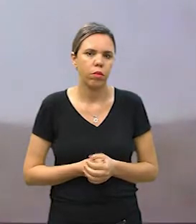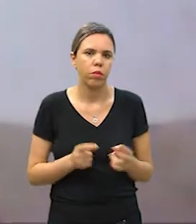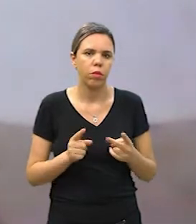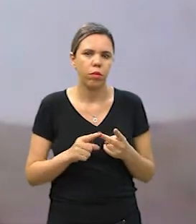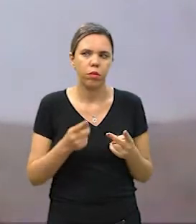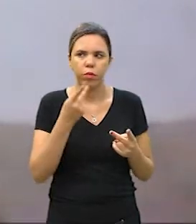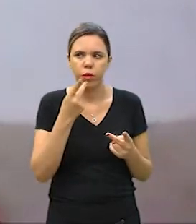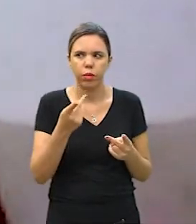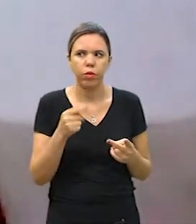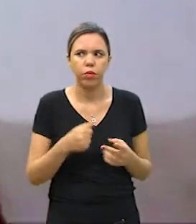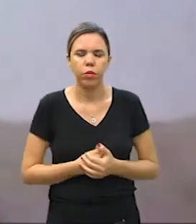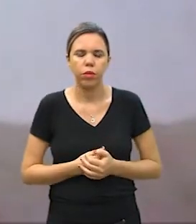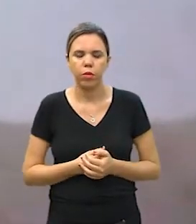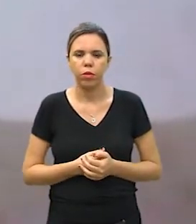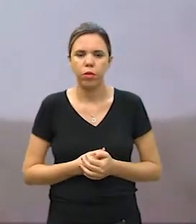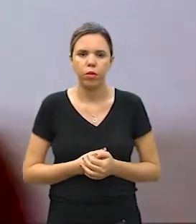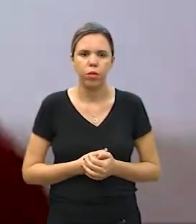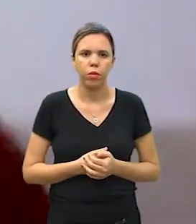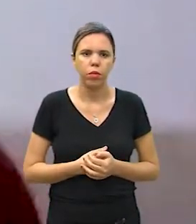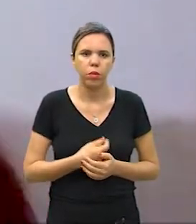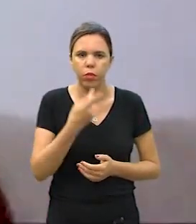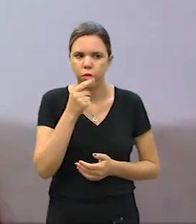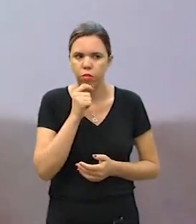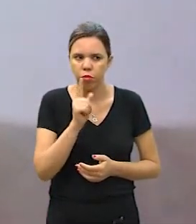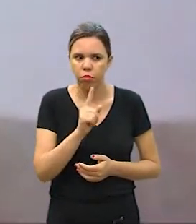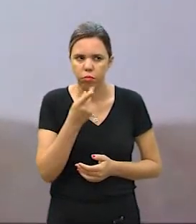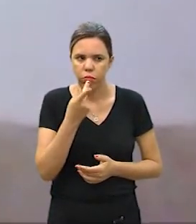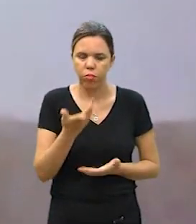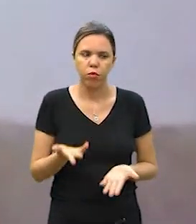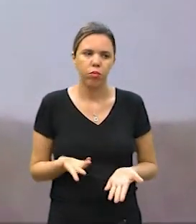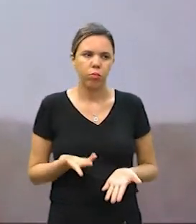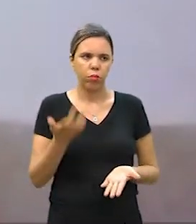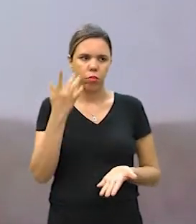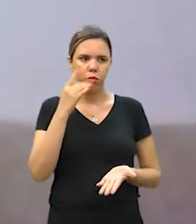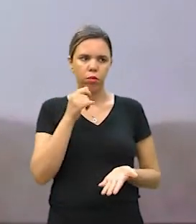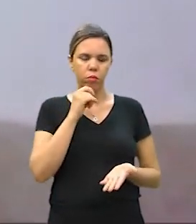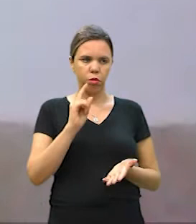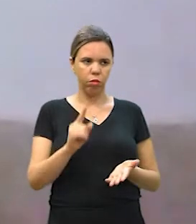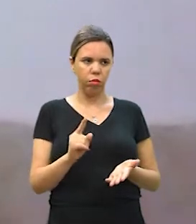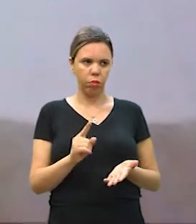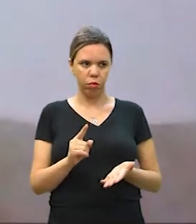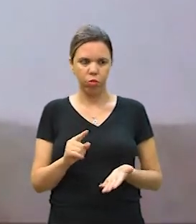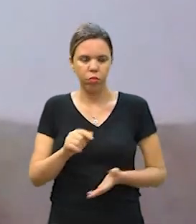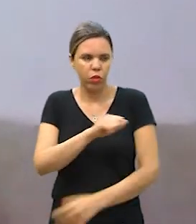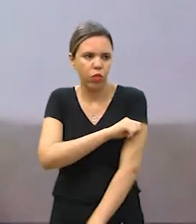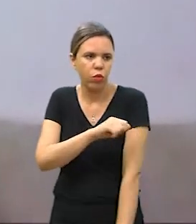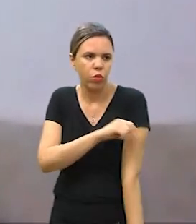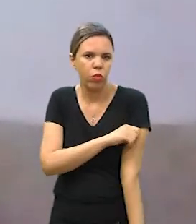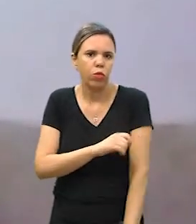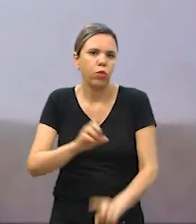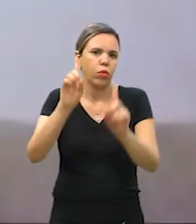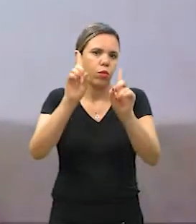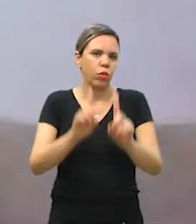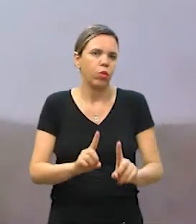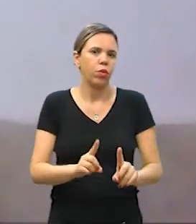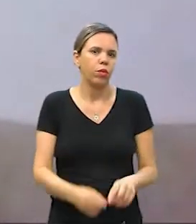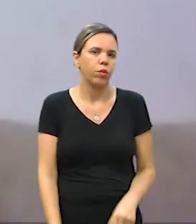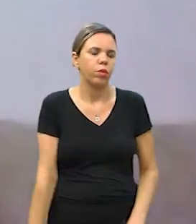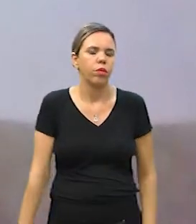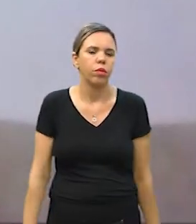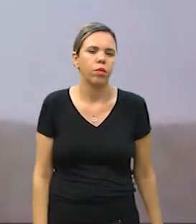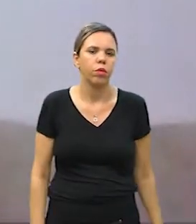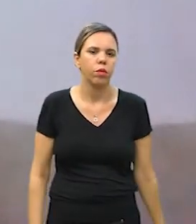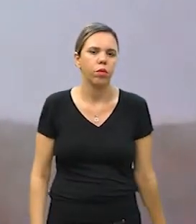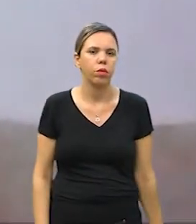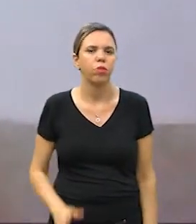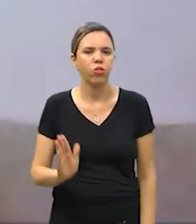outra questão que eu queria colocar, que nós não falamos ainda, não sei se não vai ser abordado, são os estudantes com deficiência.